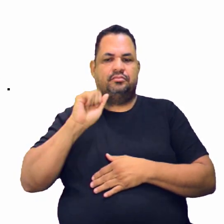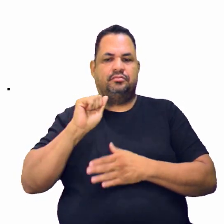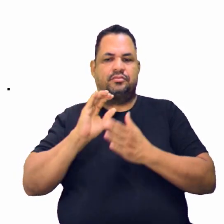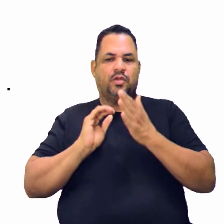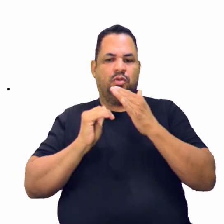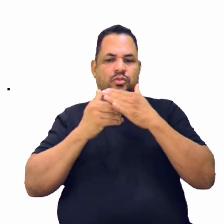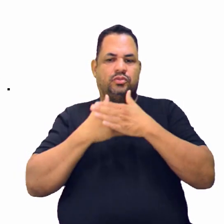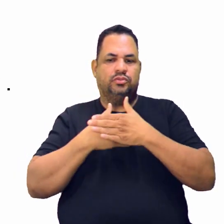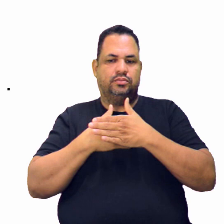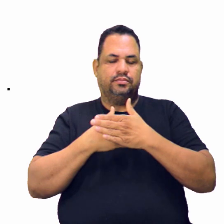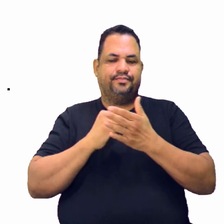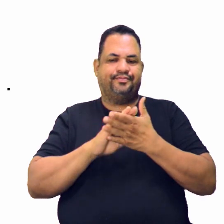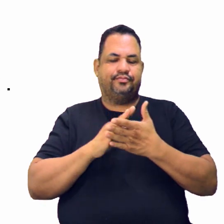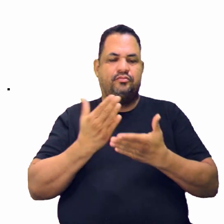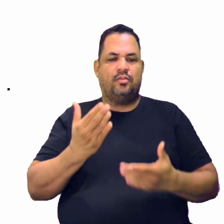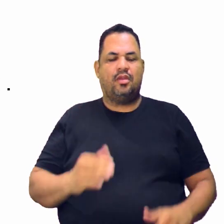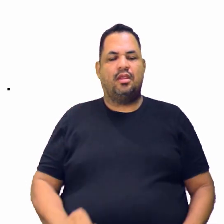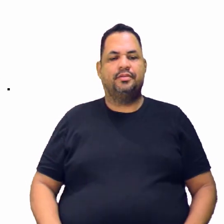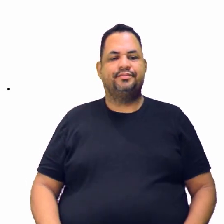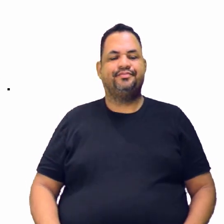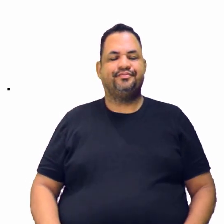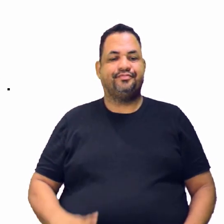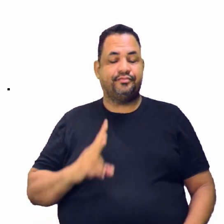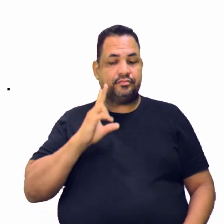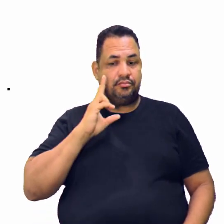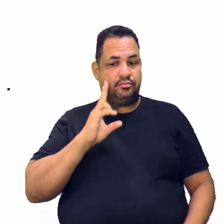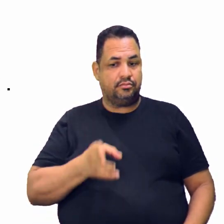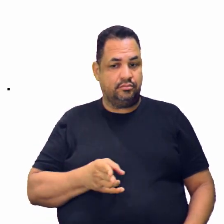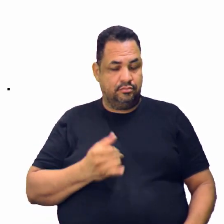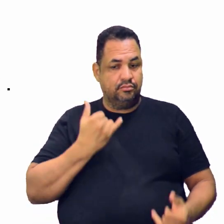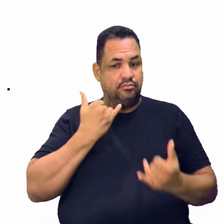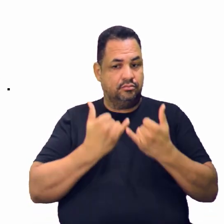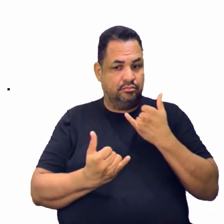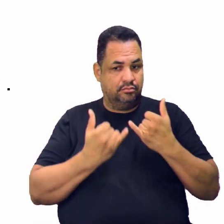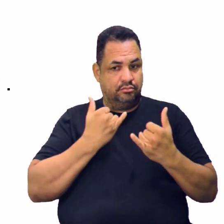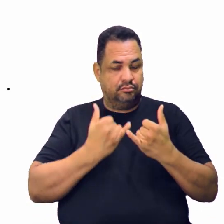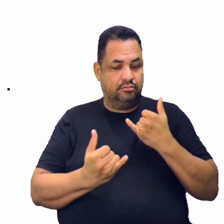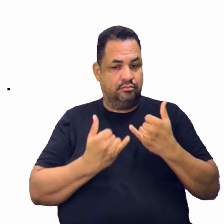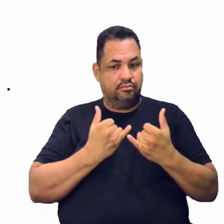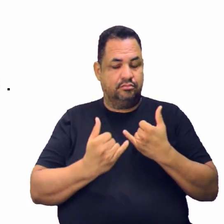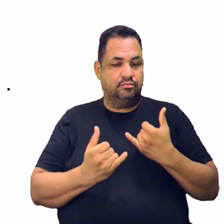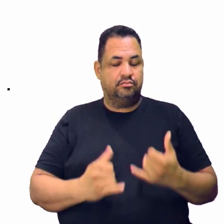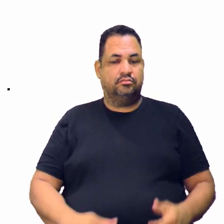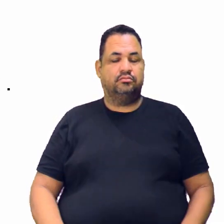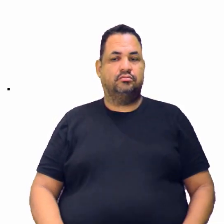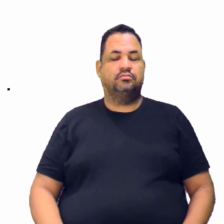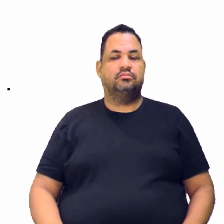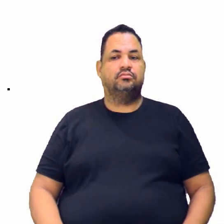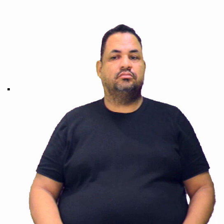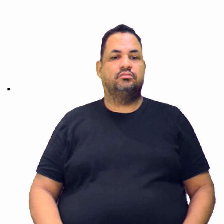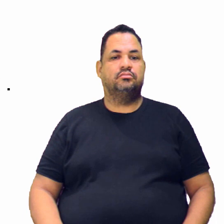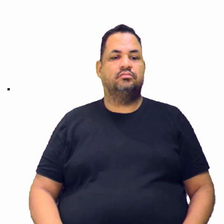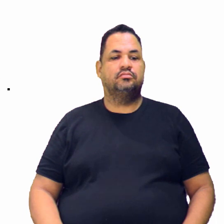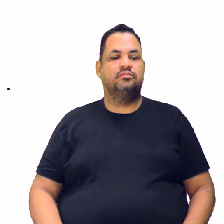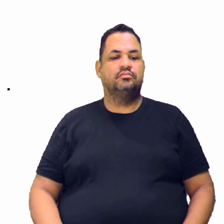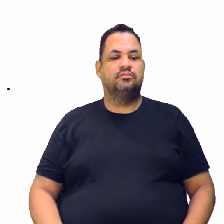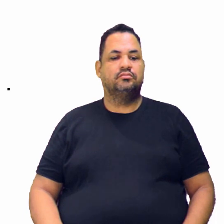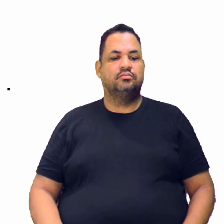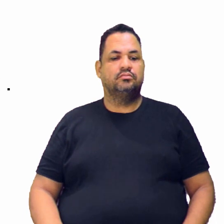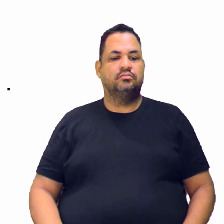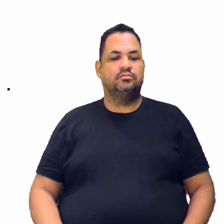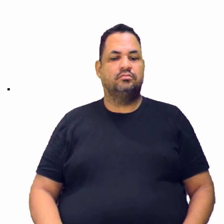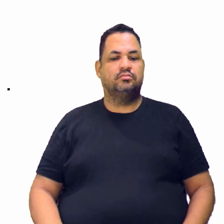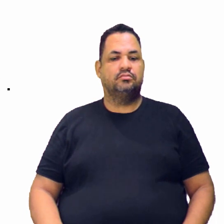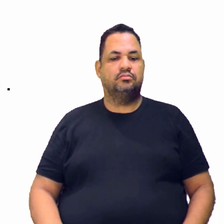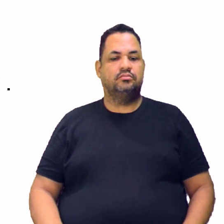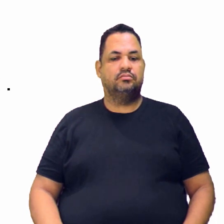Oculto, são as mesmas coisas, né? É a mesma denominação para o sujeito oculto. Desinencial e elíptico,